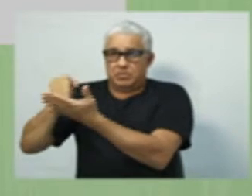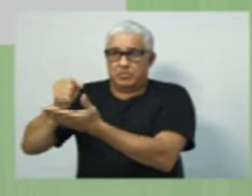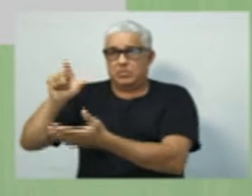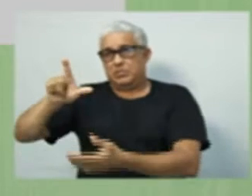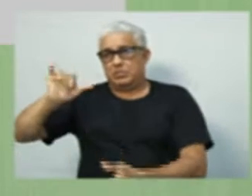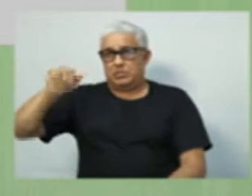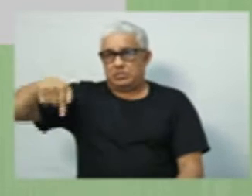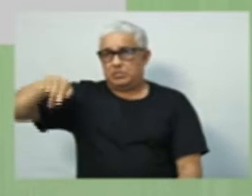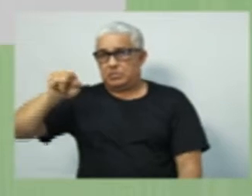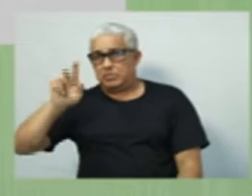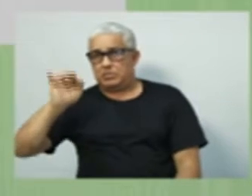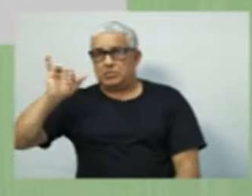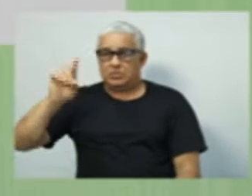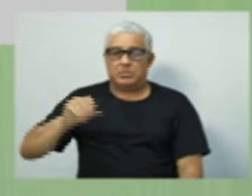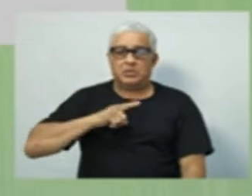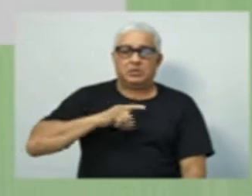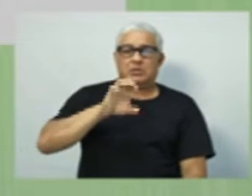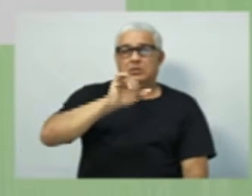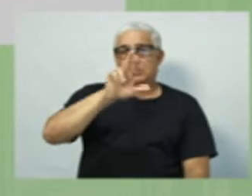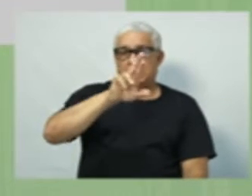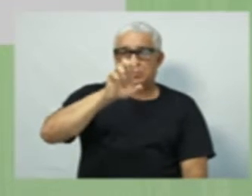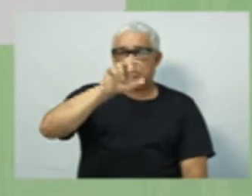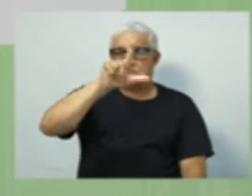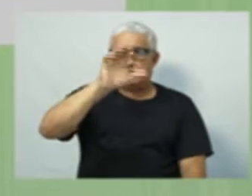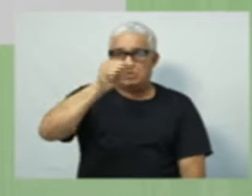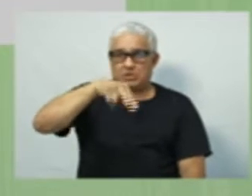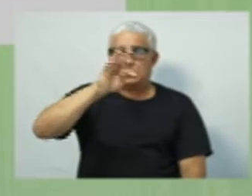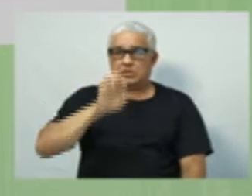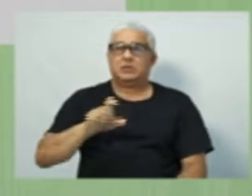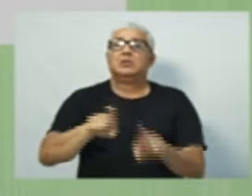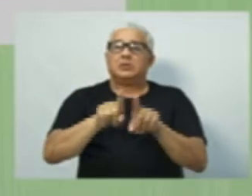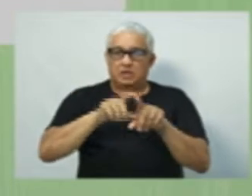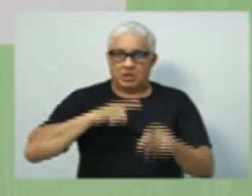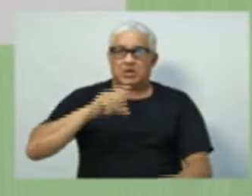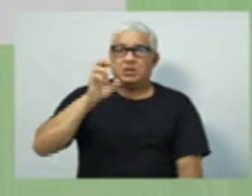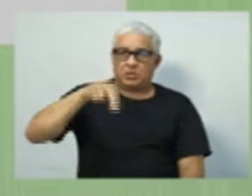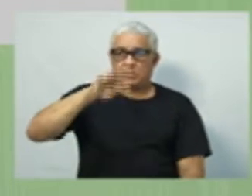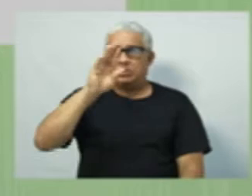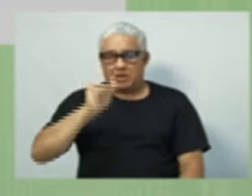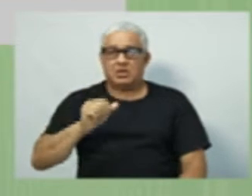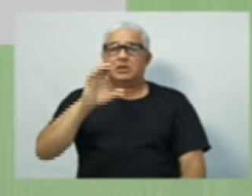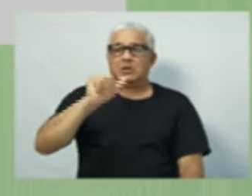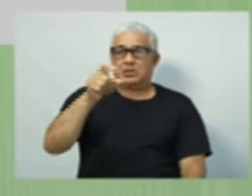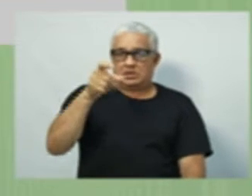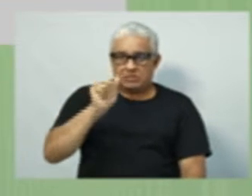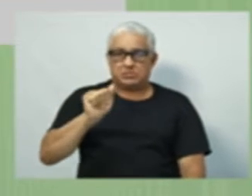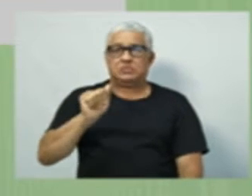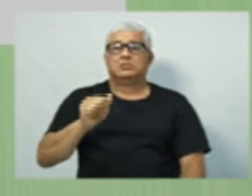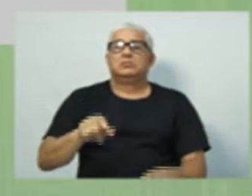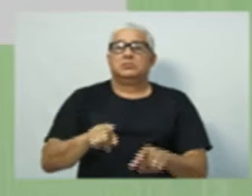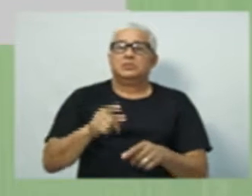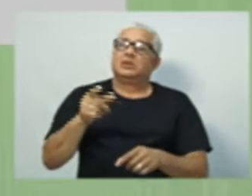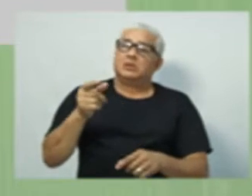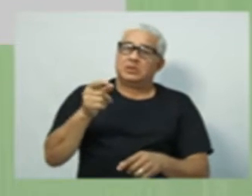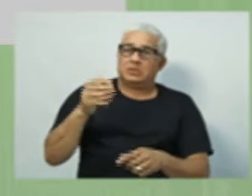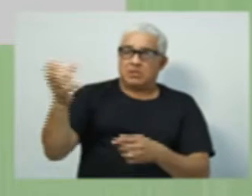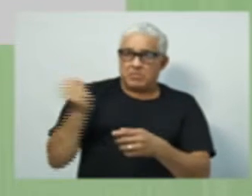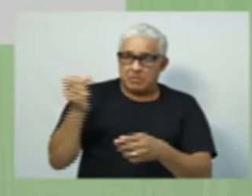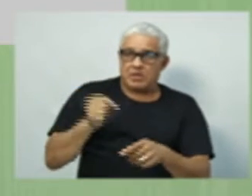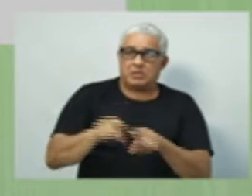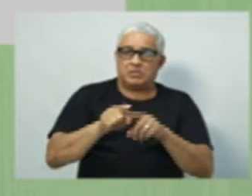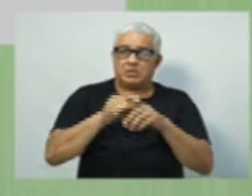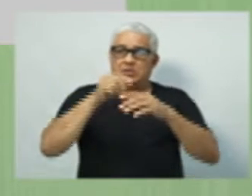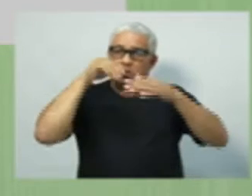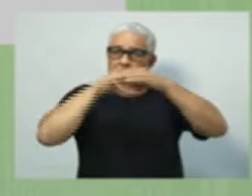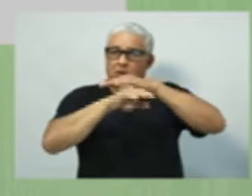e ativo tem um ativo circulante tem as contas contas caixa e equivalentes de caixa as contas receber estoque